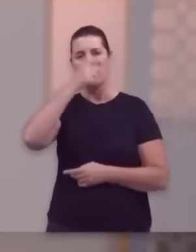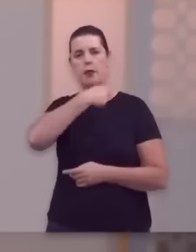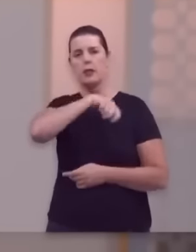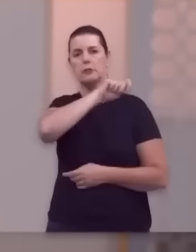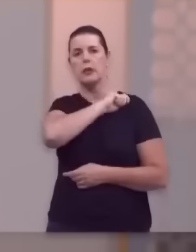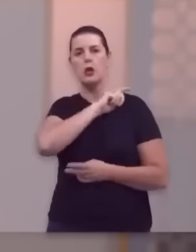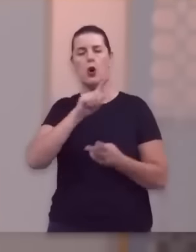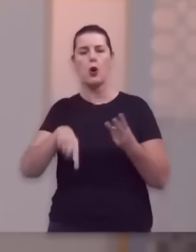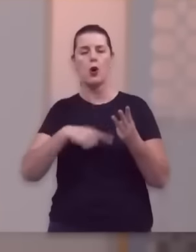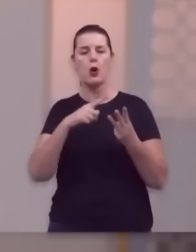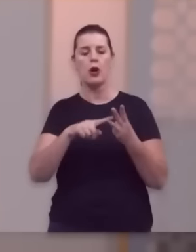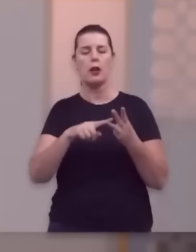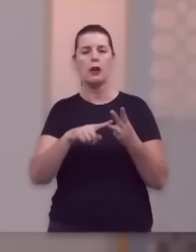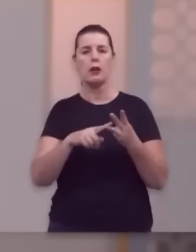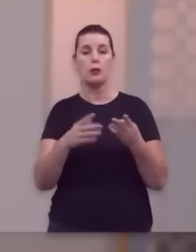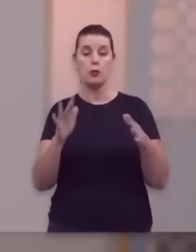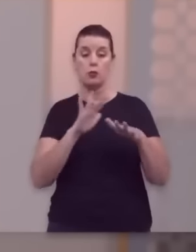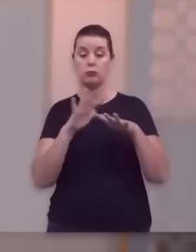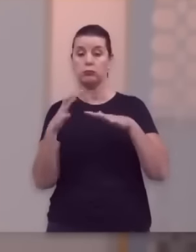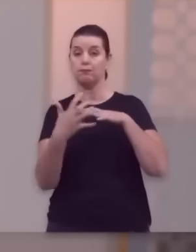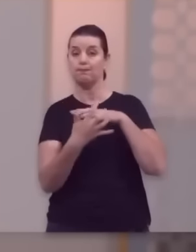como recentemente